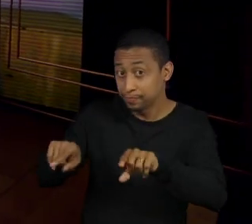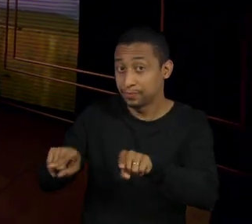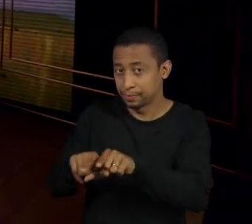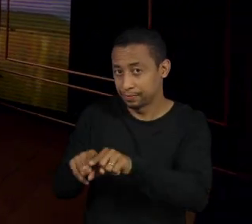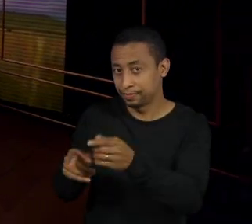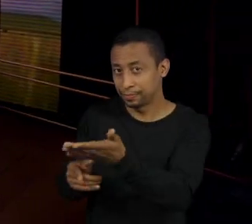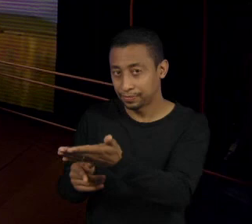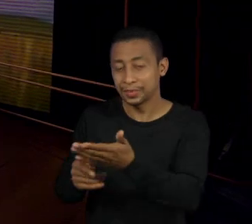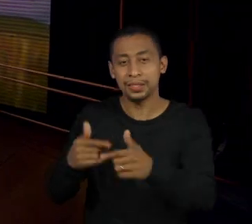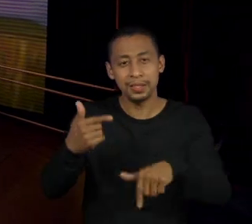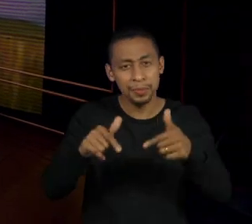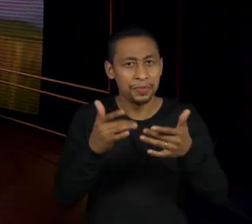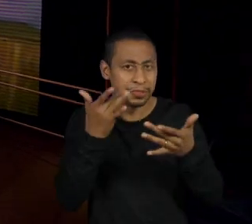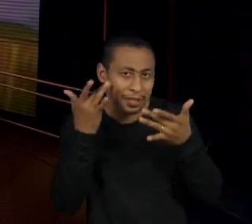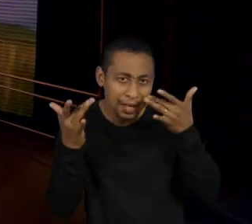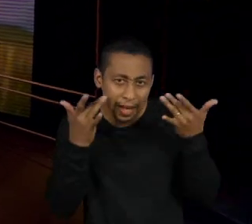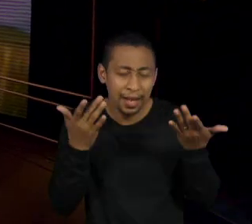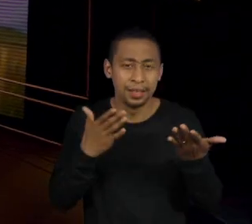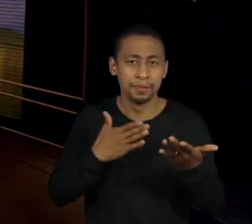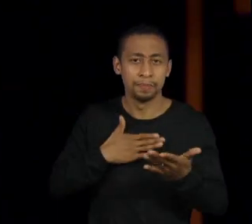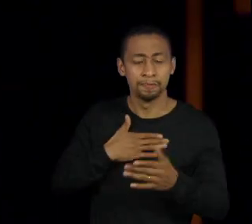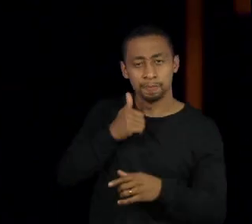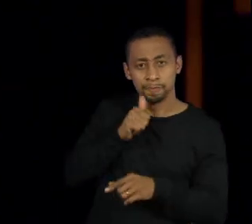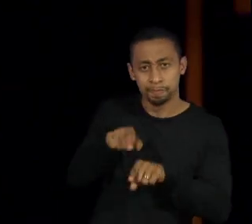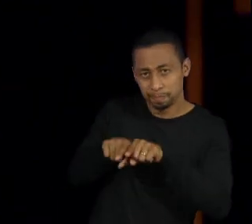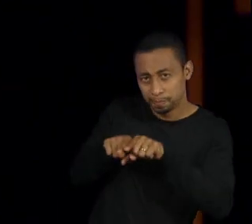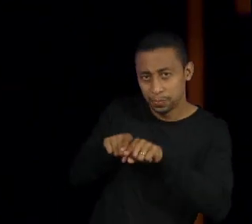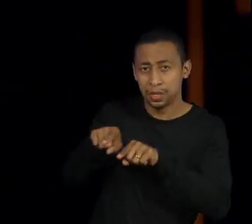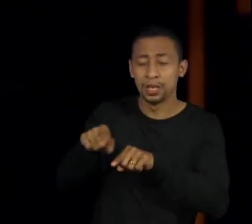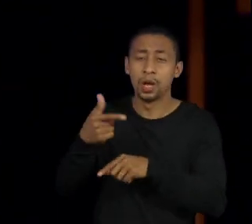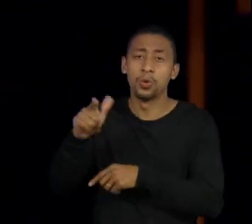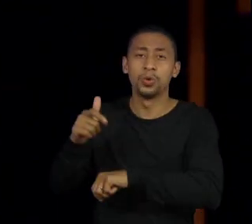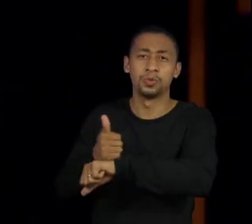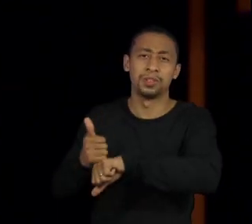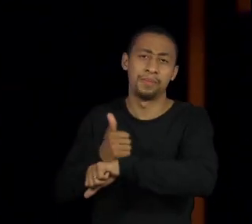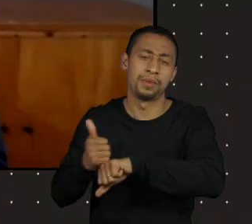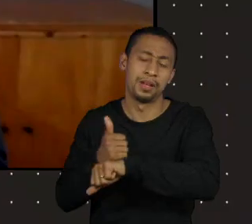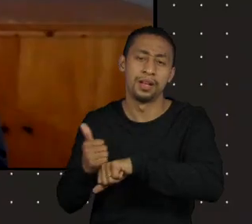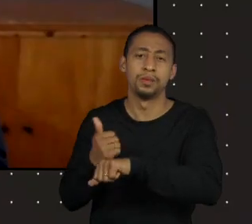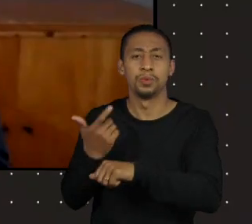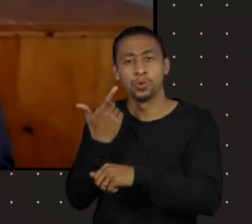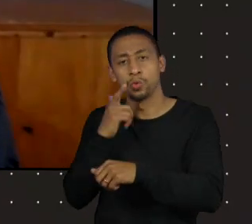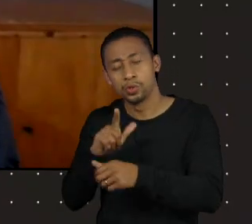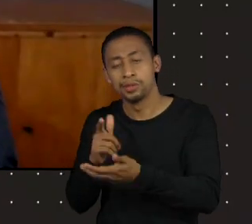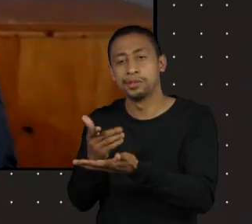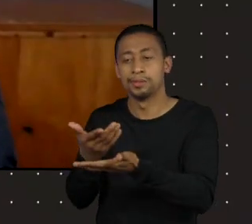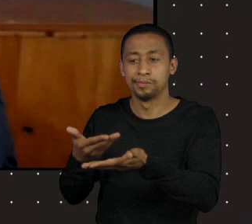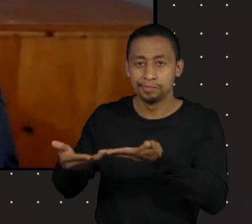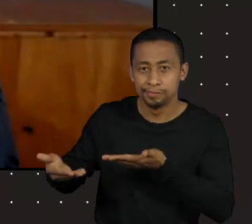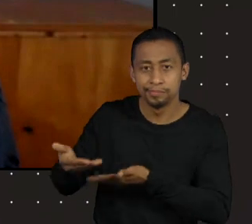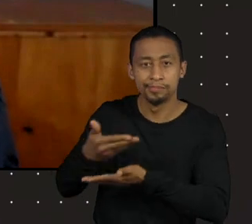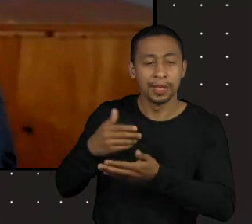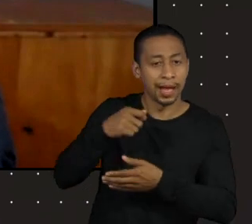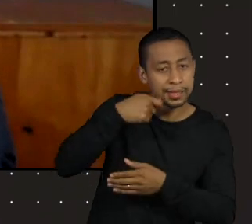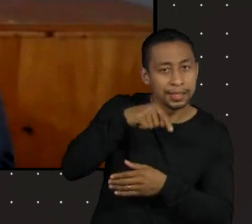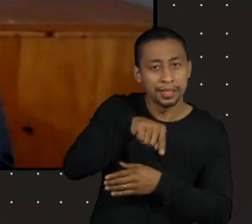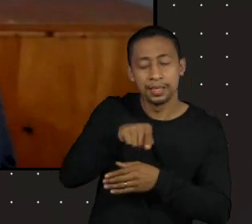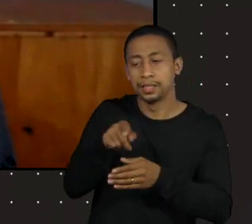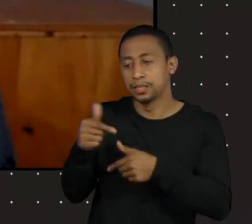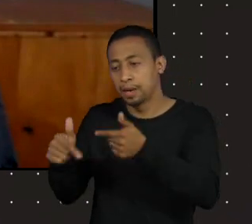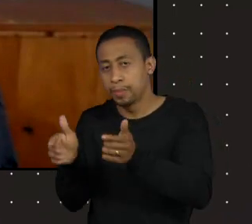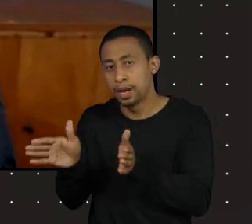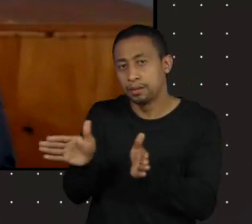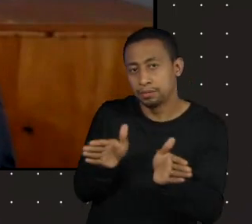no teatro. A minha irmã também ficou muitos anos tendo que ter outra profissão para viver da profissão de atriz. Então, a gente sabia